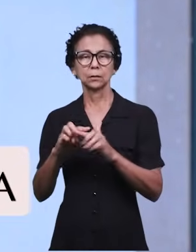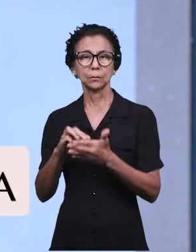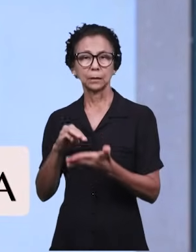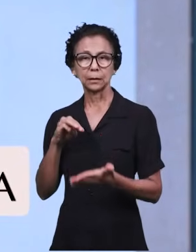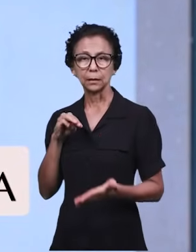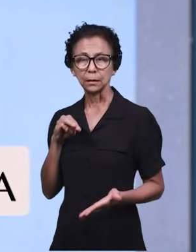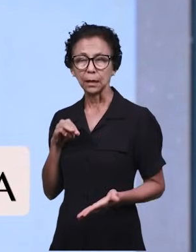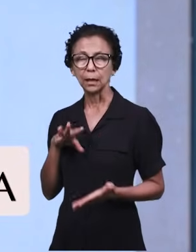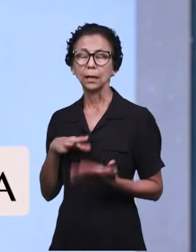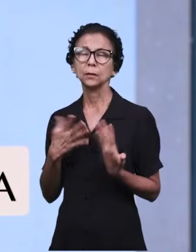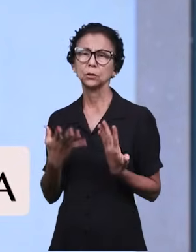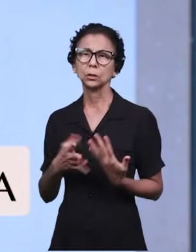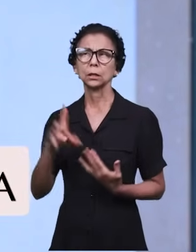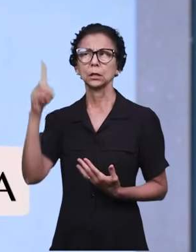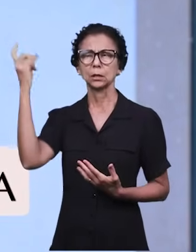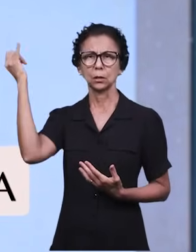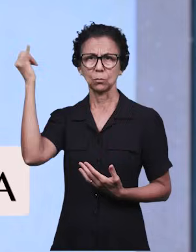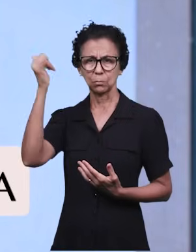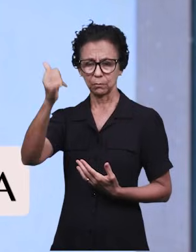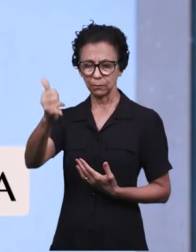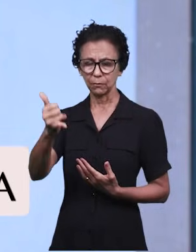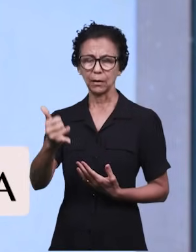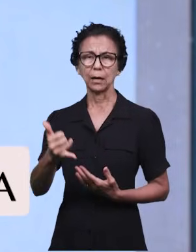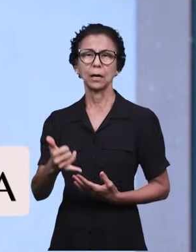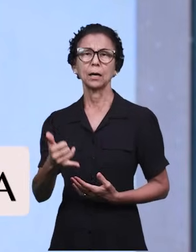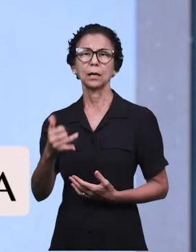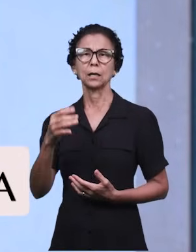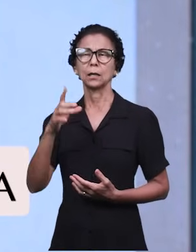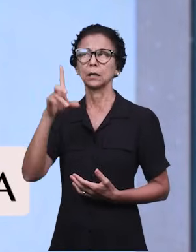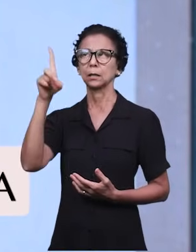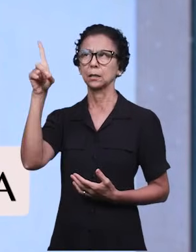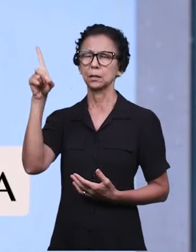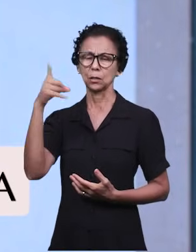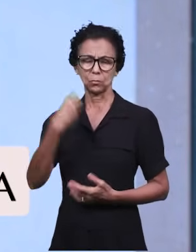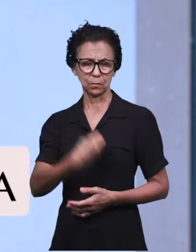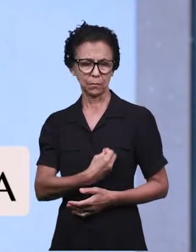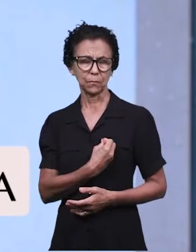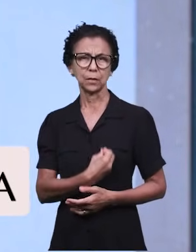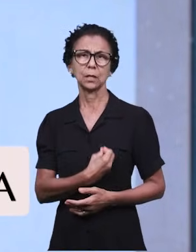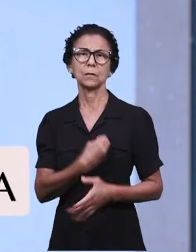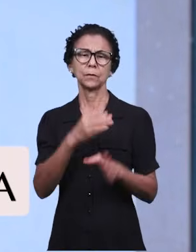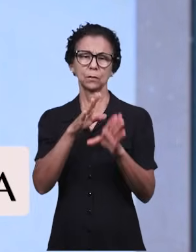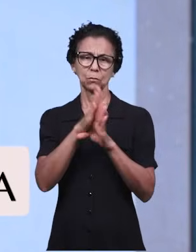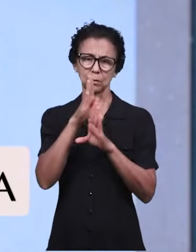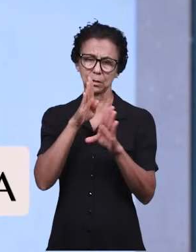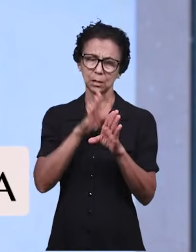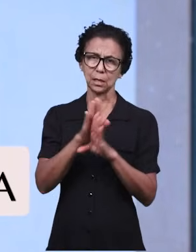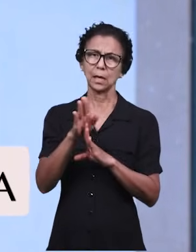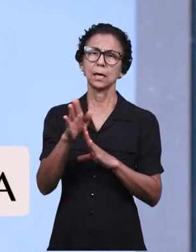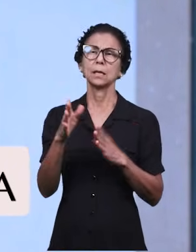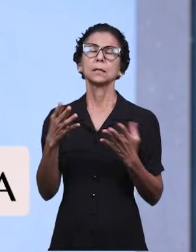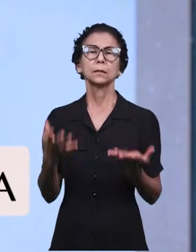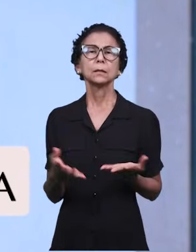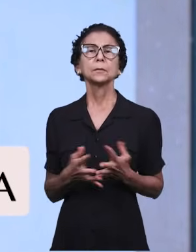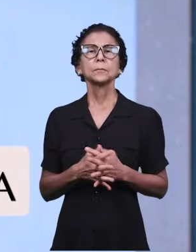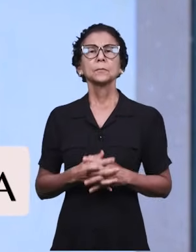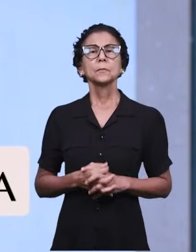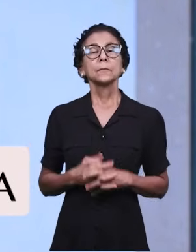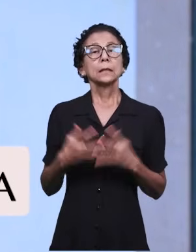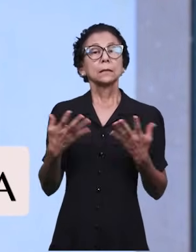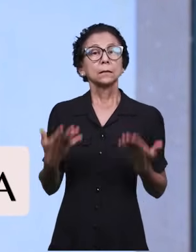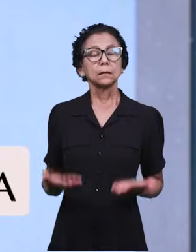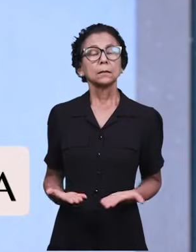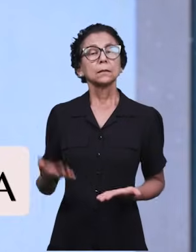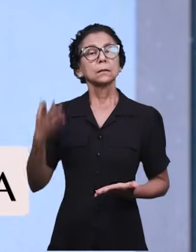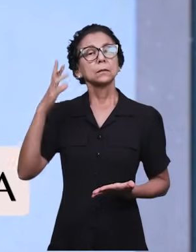do Senhor, em que servimos um Deus vivo, um Deus que fala, um Deus que aconselha, um Deus que orienta. Então o